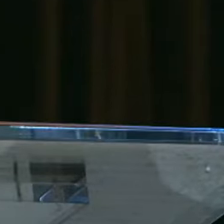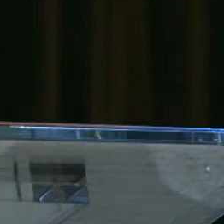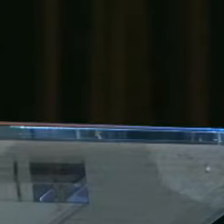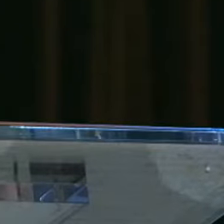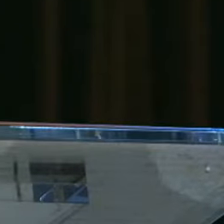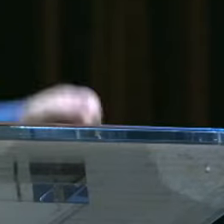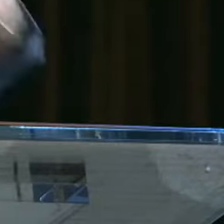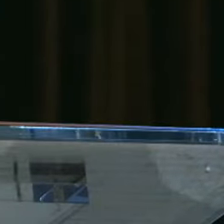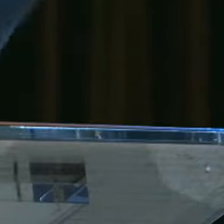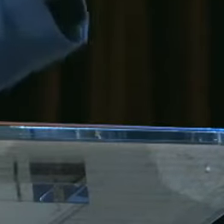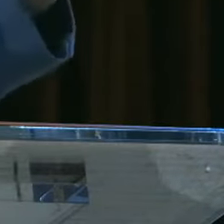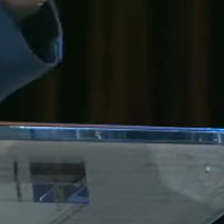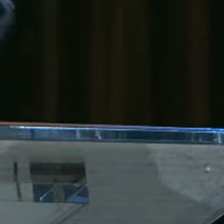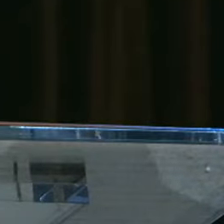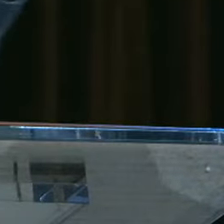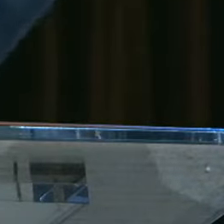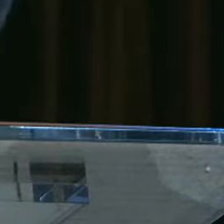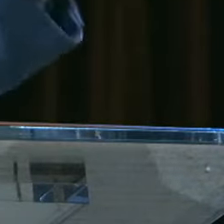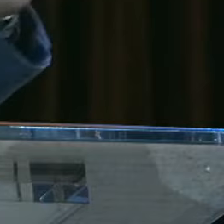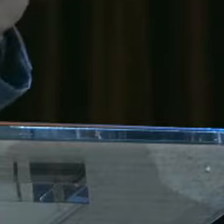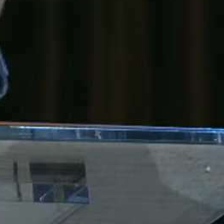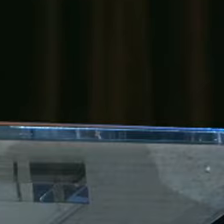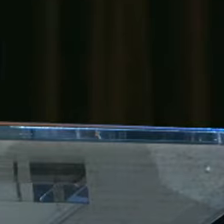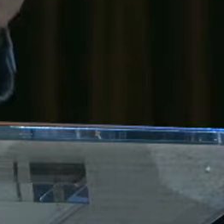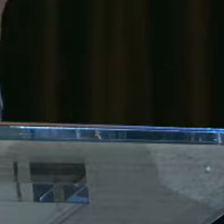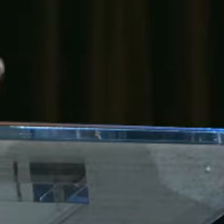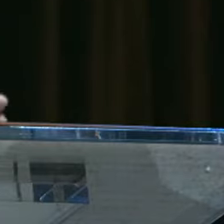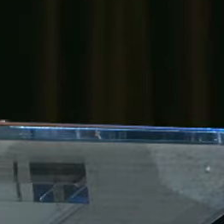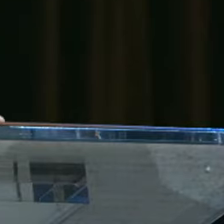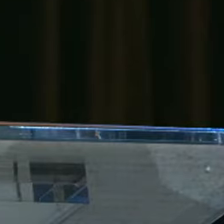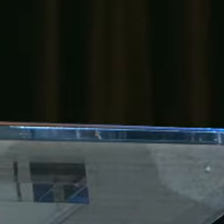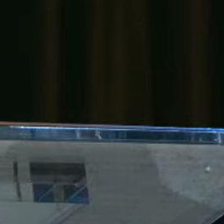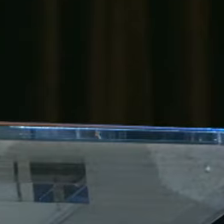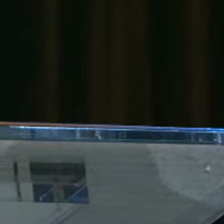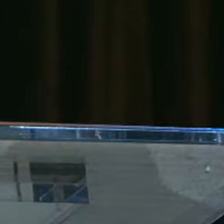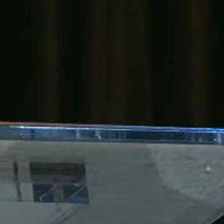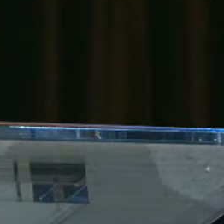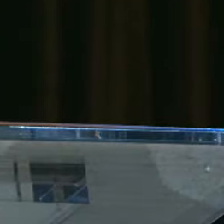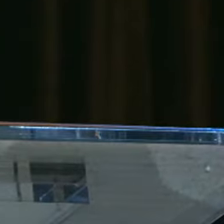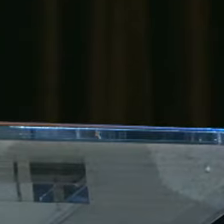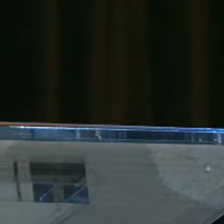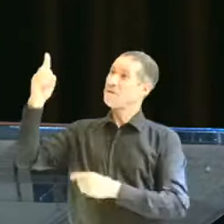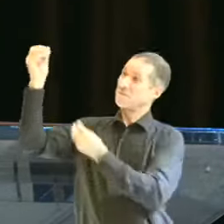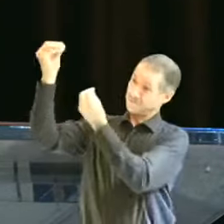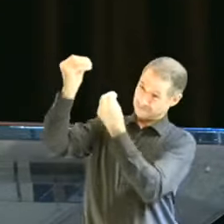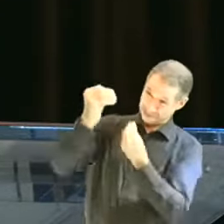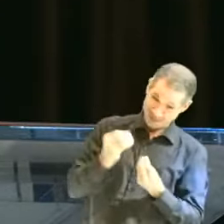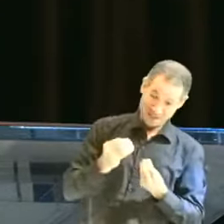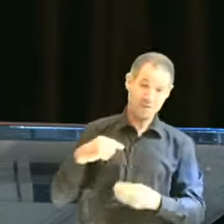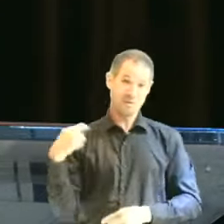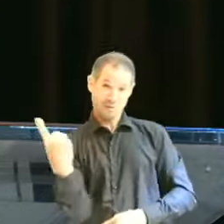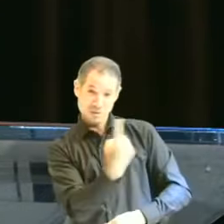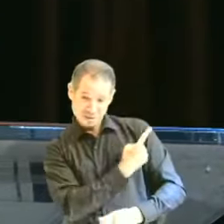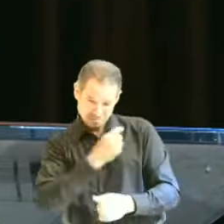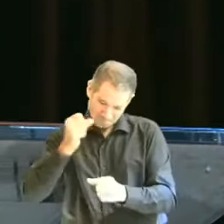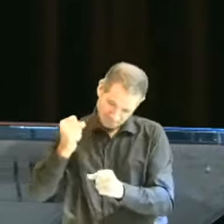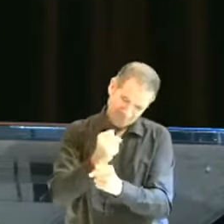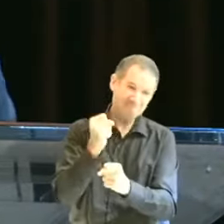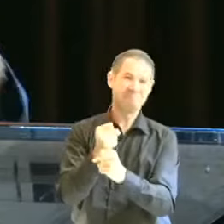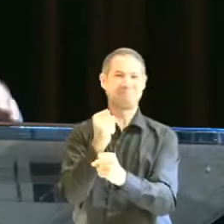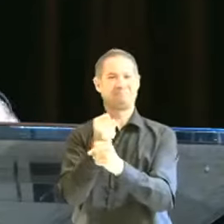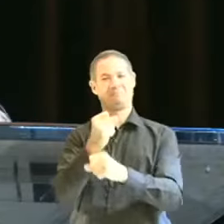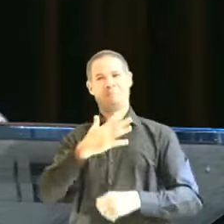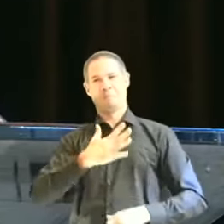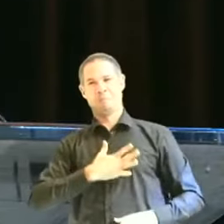E falta a gente ampliar a masculina. Depois a gente vai chegar lá, devagarinho a gente chega lá, né? Deus vai dando, a gente vai fazendo. O